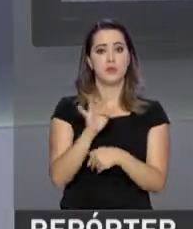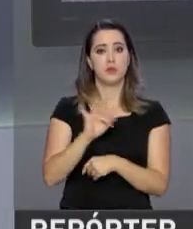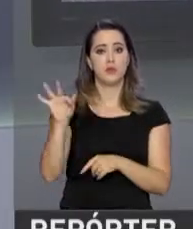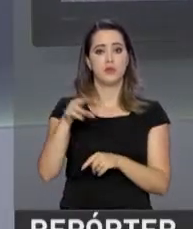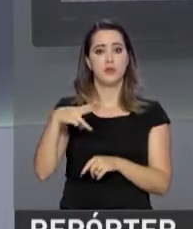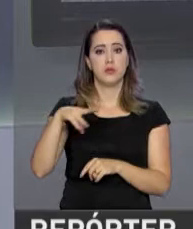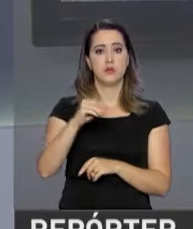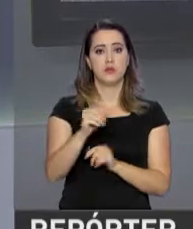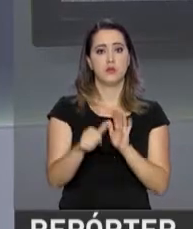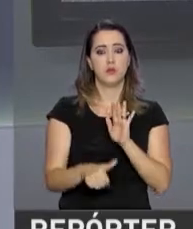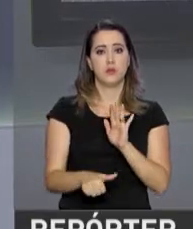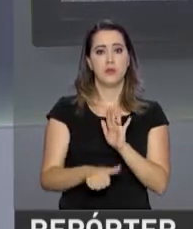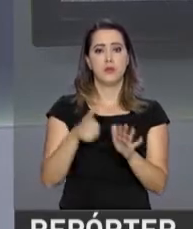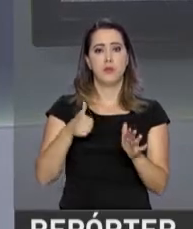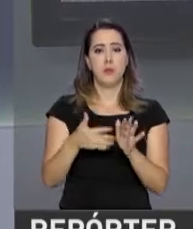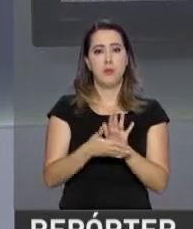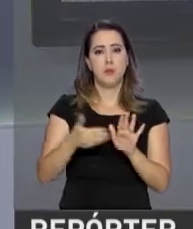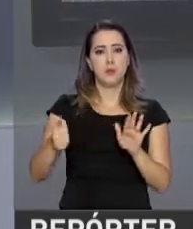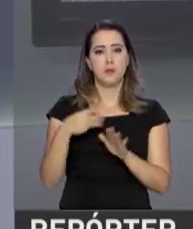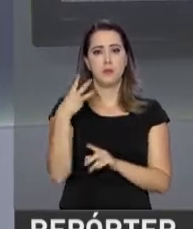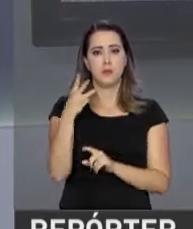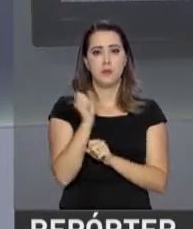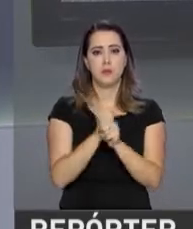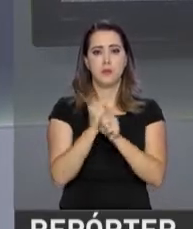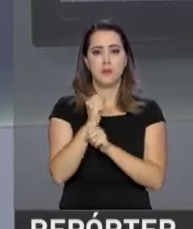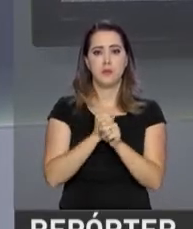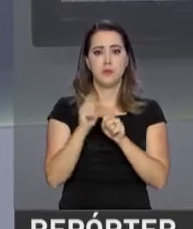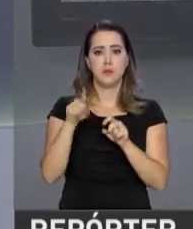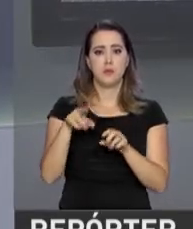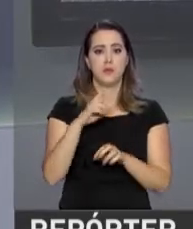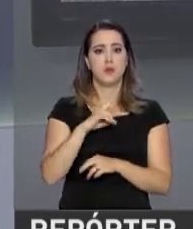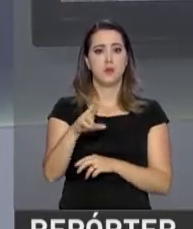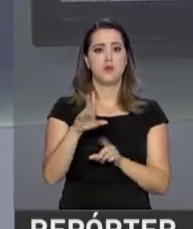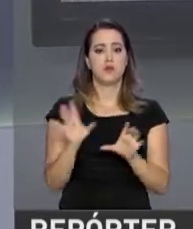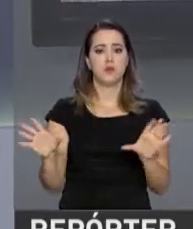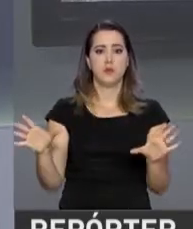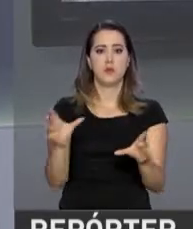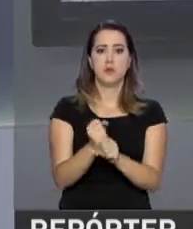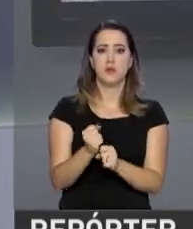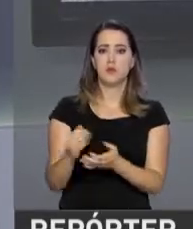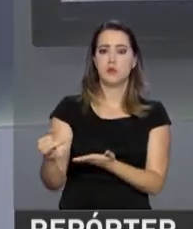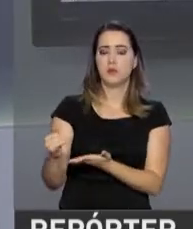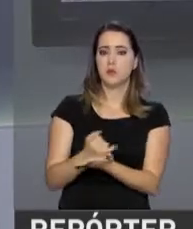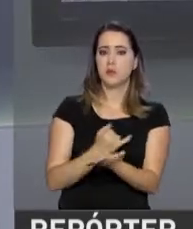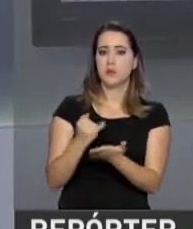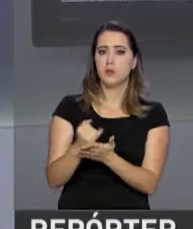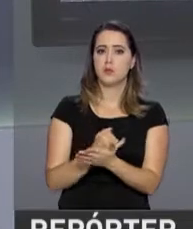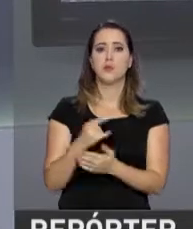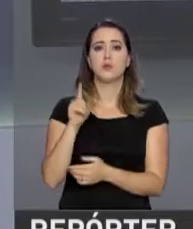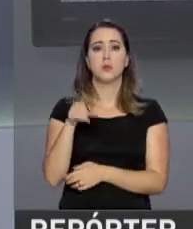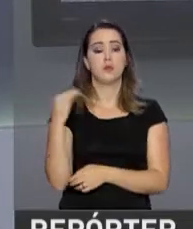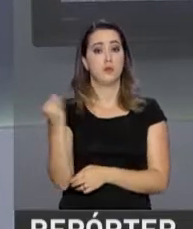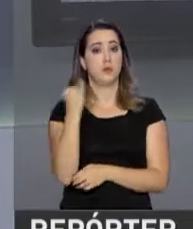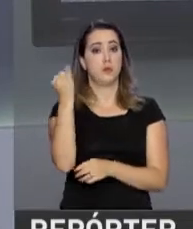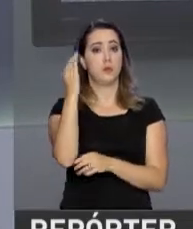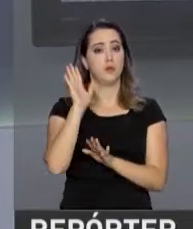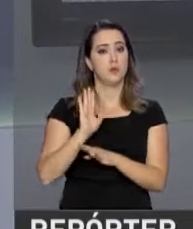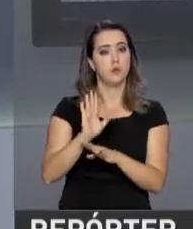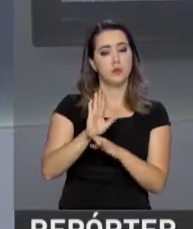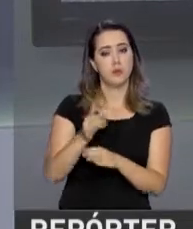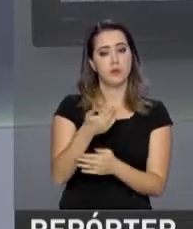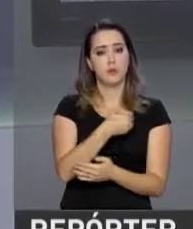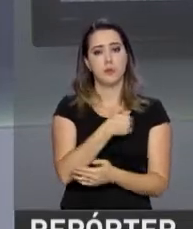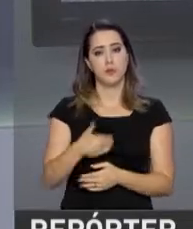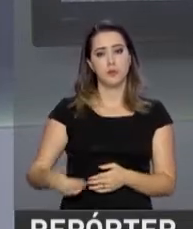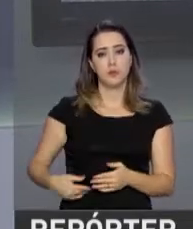melhor dos últimos três anos o resultado que é a soma dos impostos e tributos é importante para ajudar o governo a